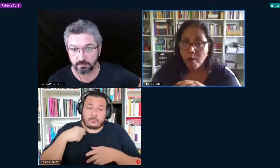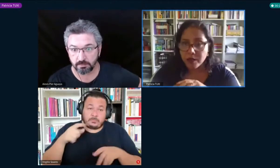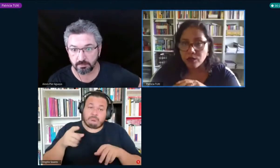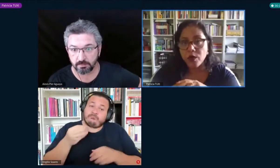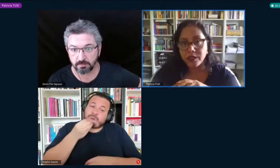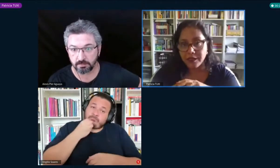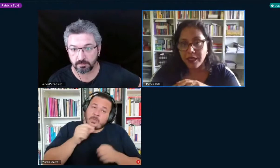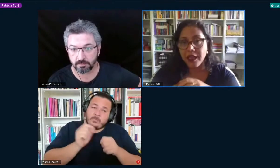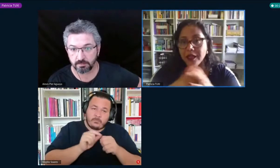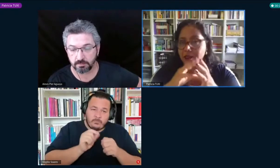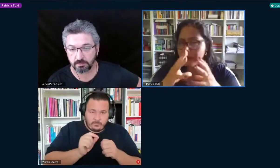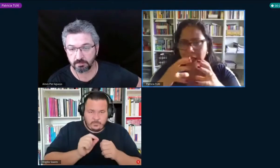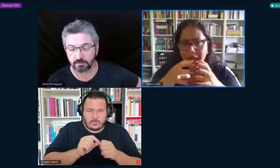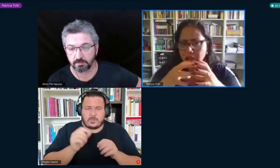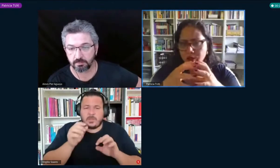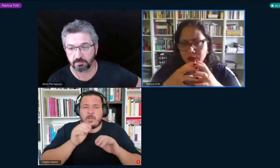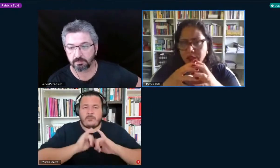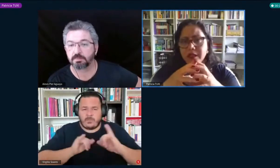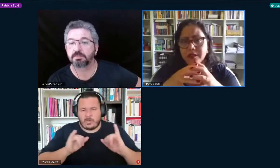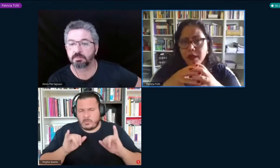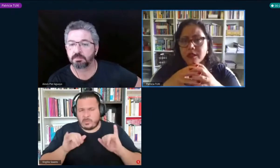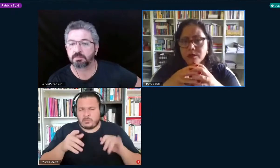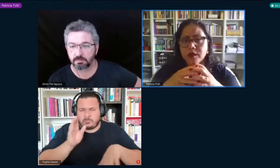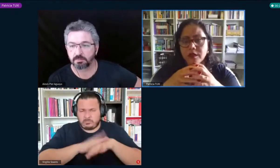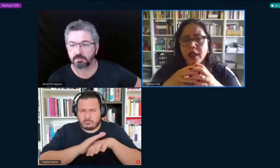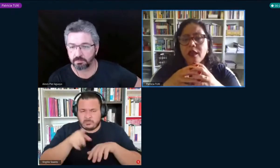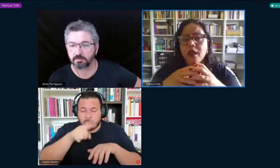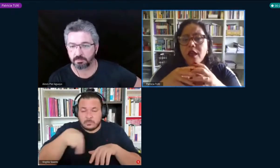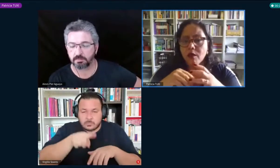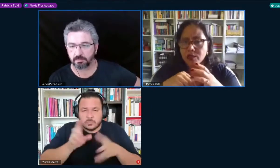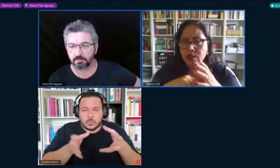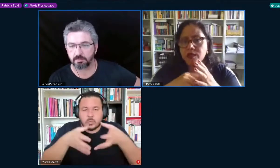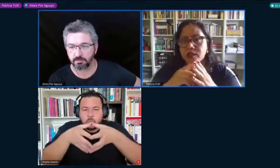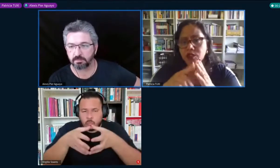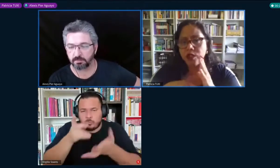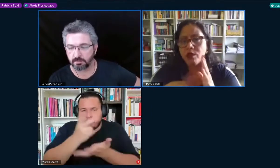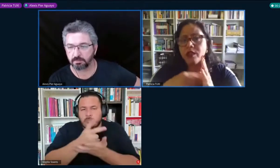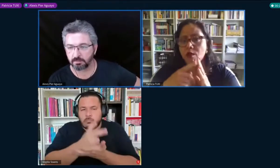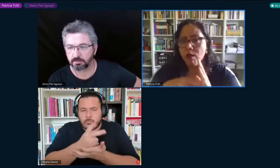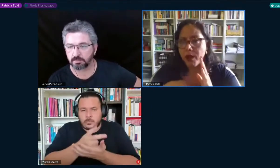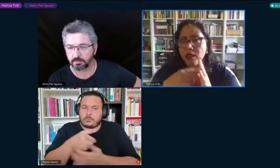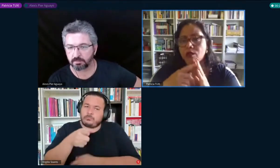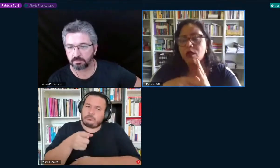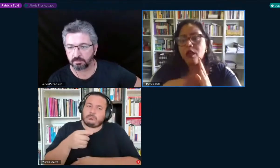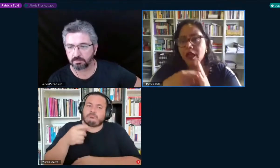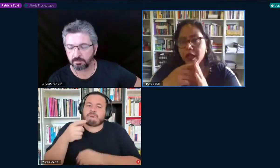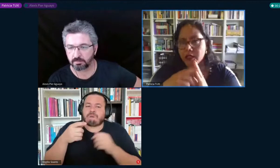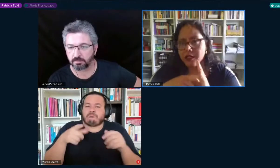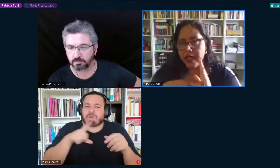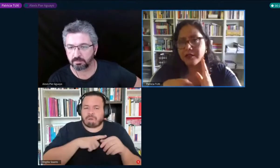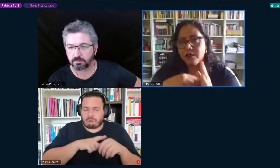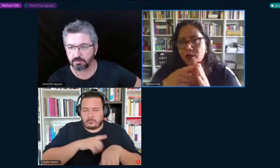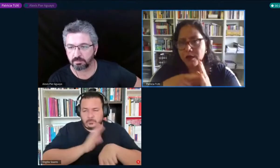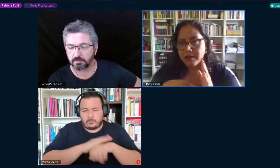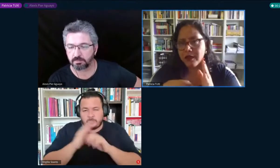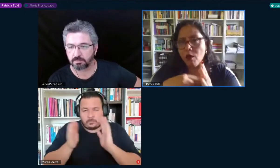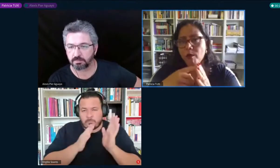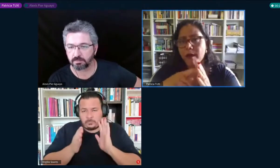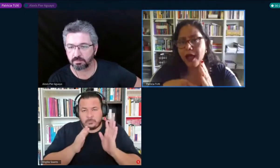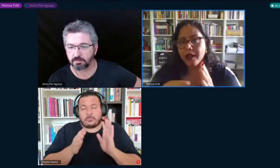feito por formações cíclicas internas de vocês mesmo, né? Eu acho que vocês tinham que ter um momento